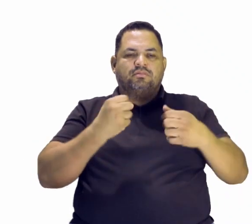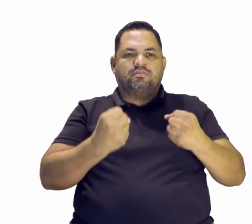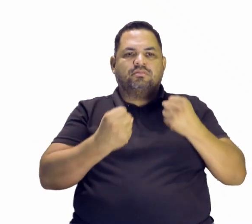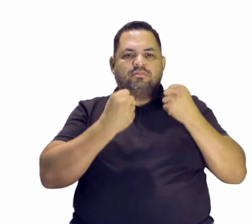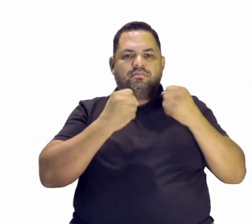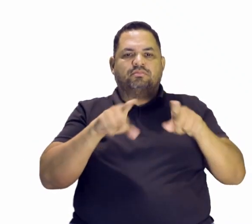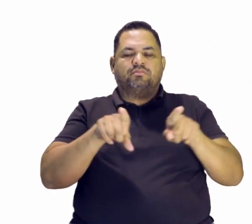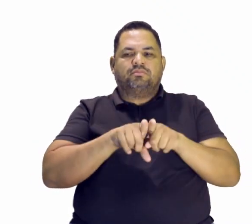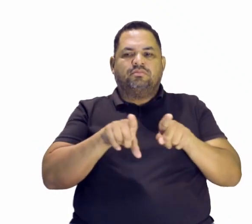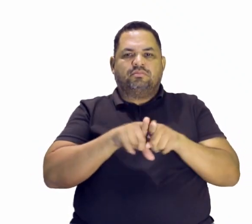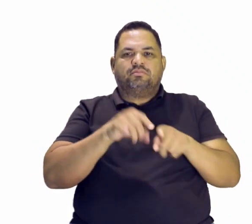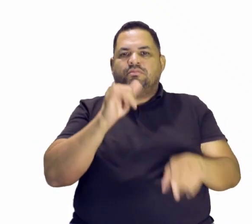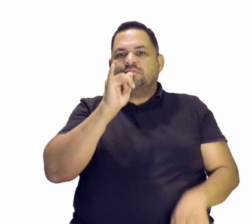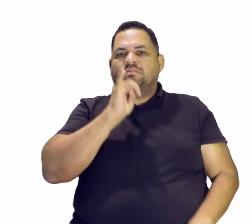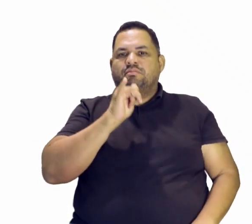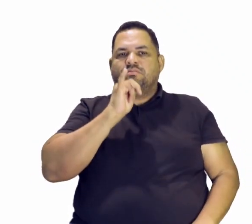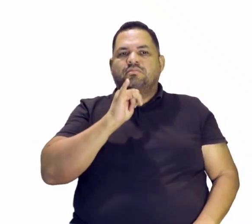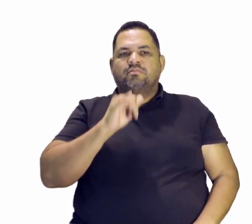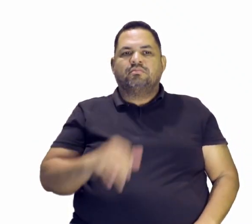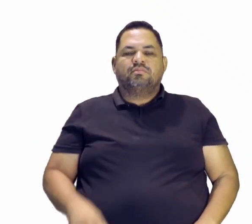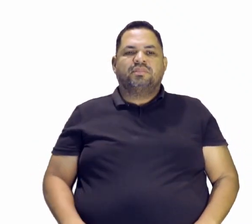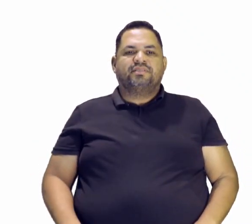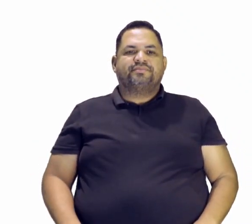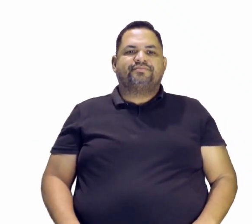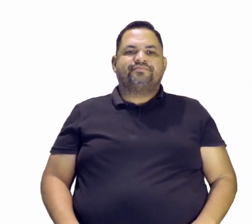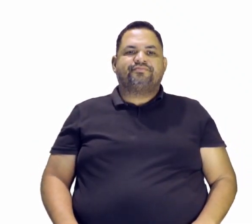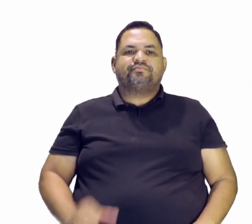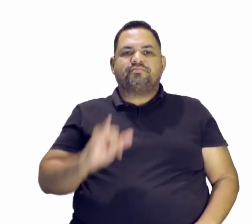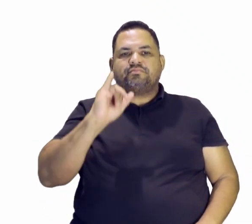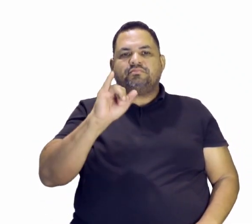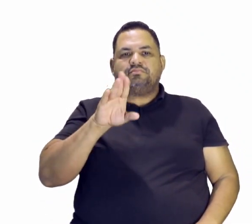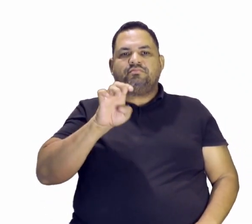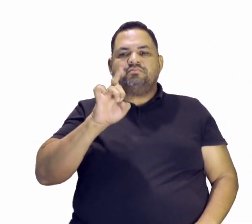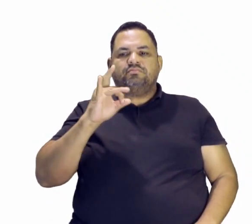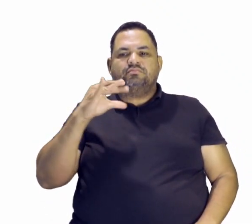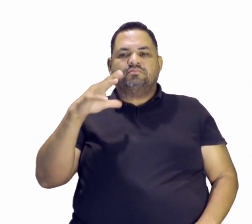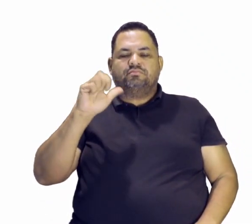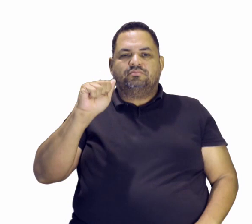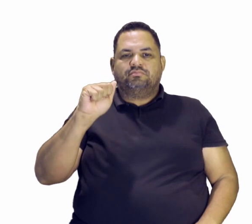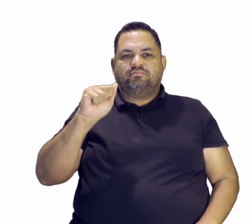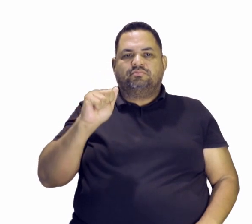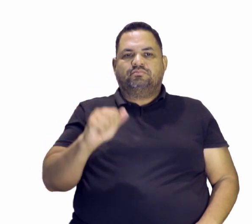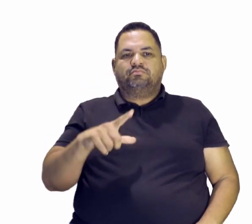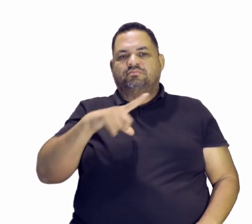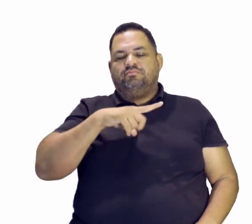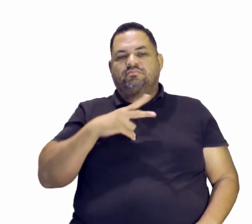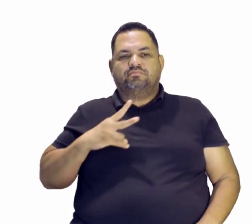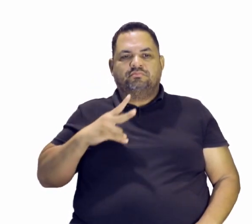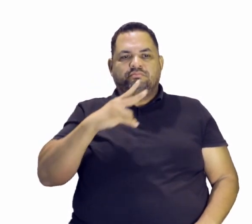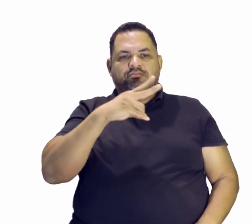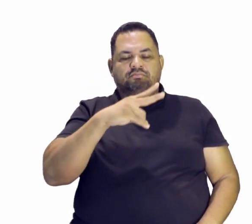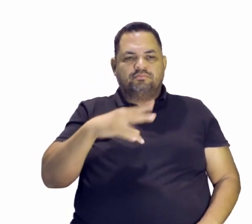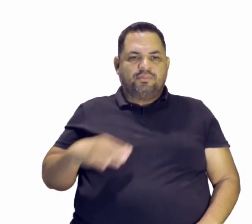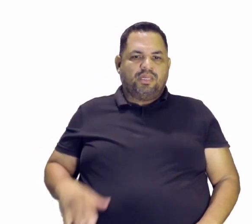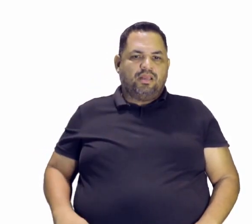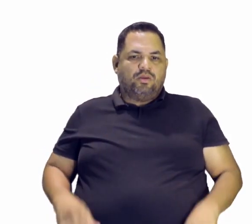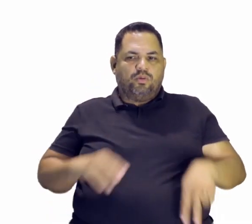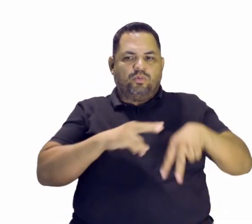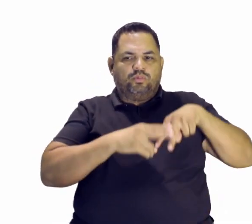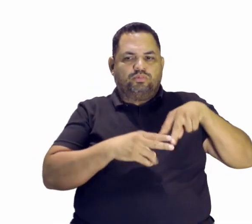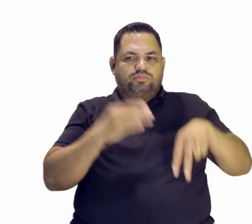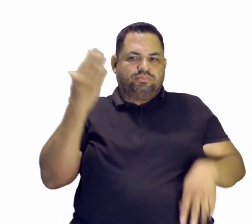eu tenho um exemplo aqui de exercícios isotônicos, né? Percebo que existe uma força, uma contração aqui na coxa desse